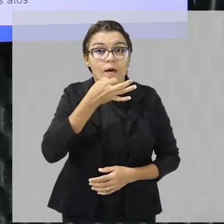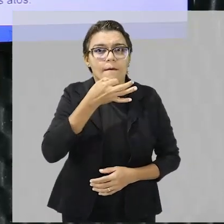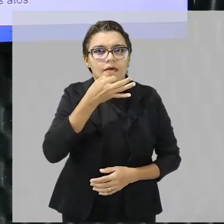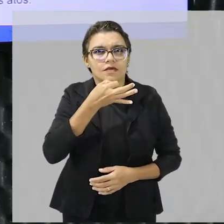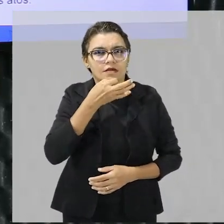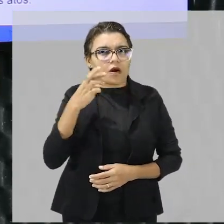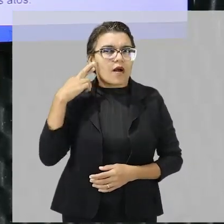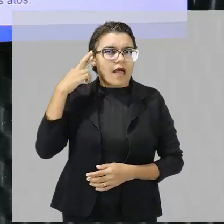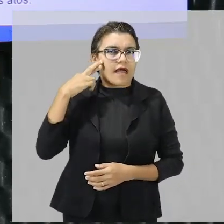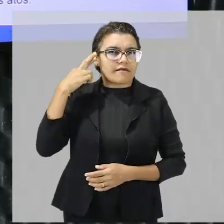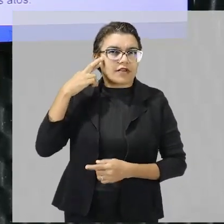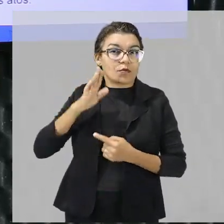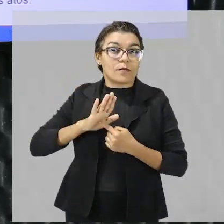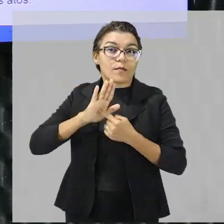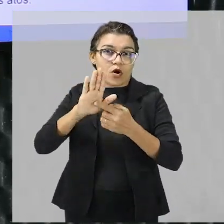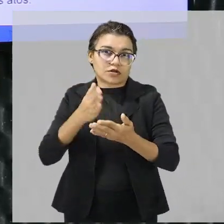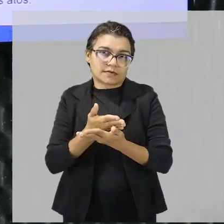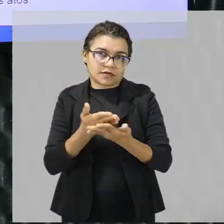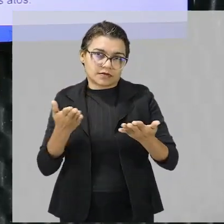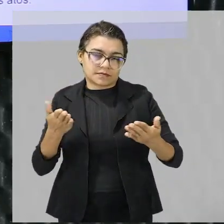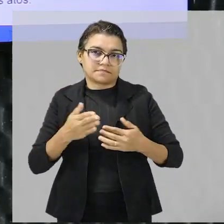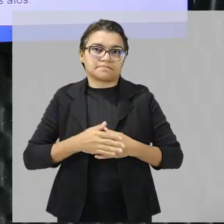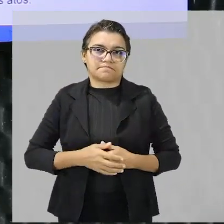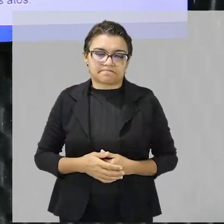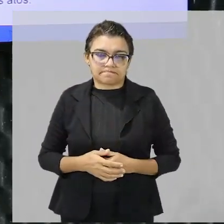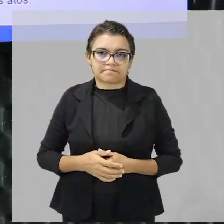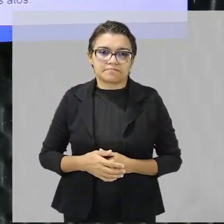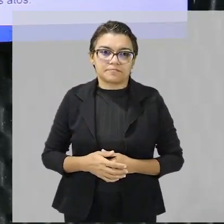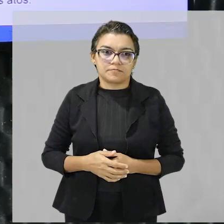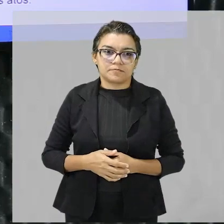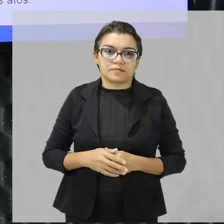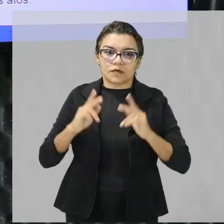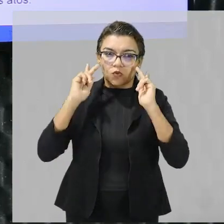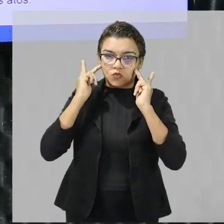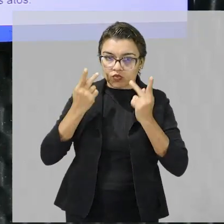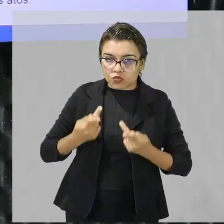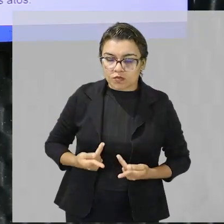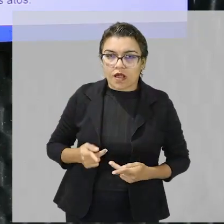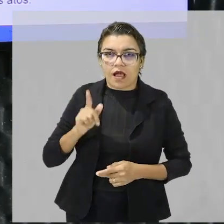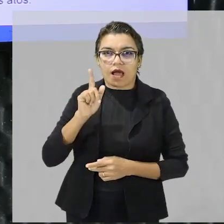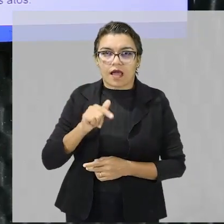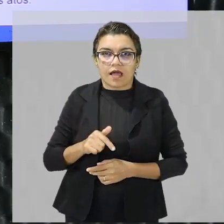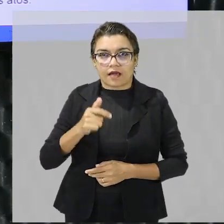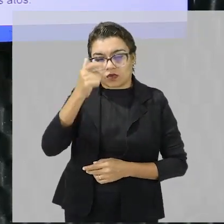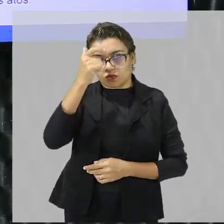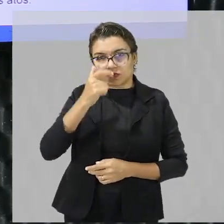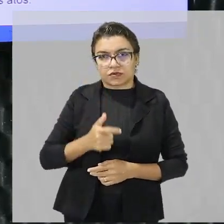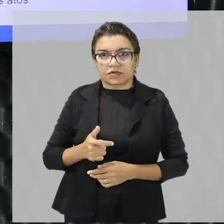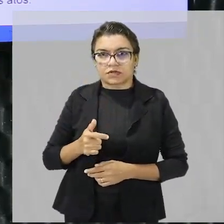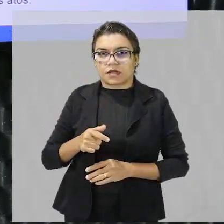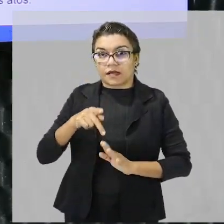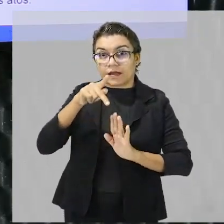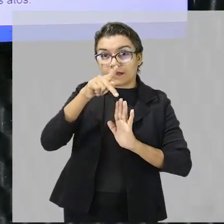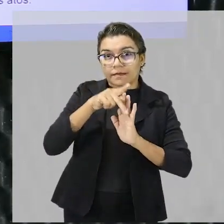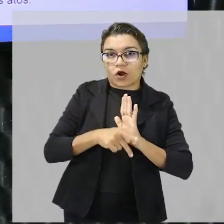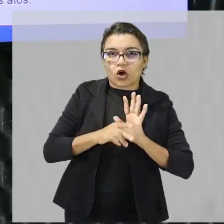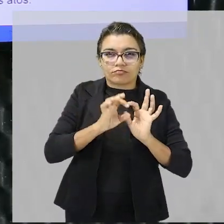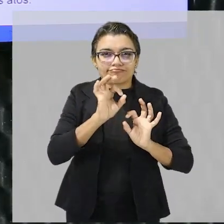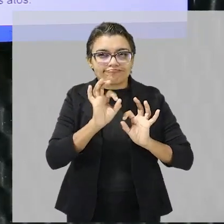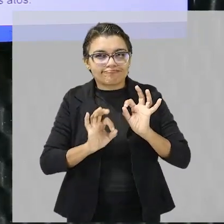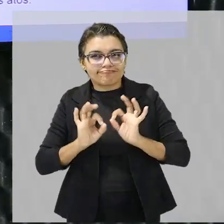muito grande para nós. O ser humano, ele é um ser de